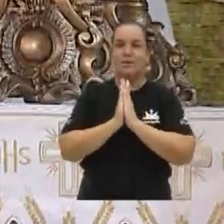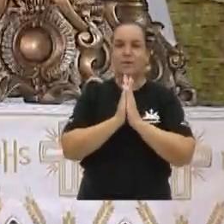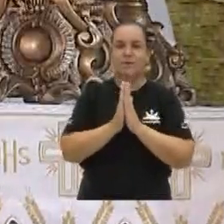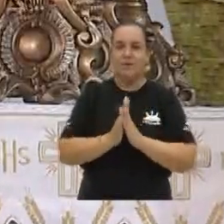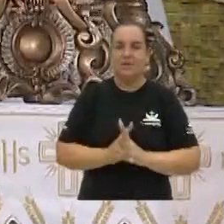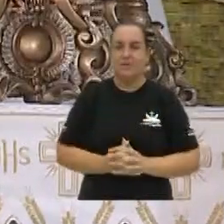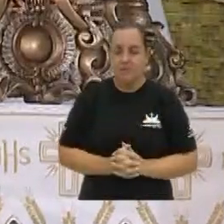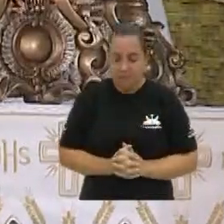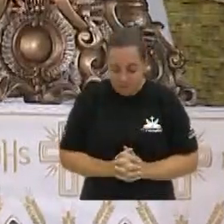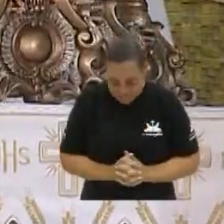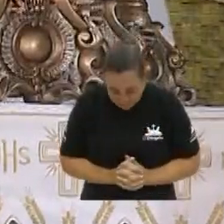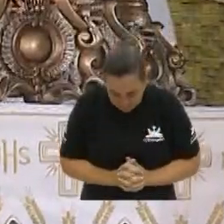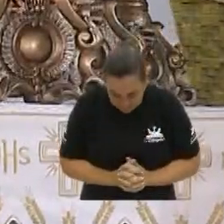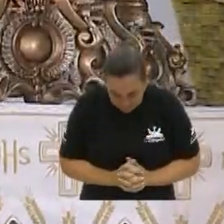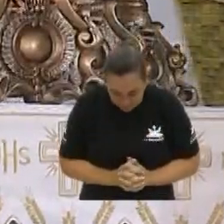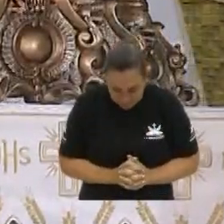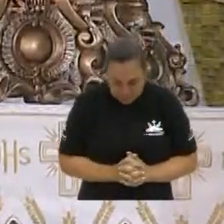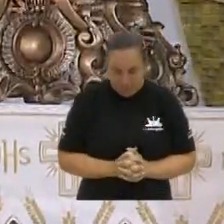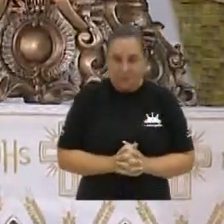Oremos.